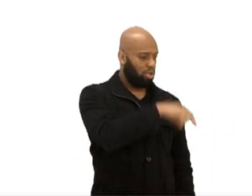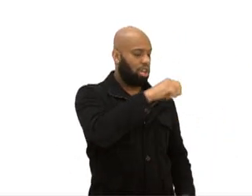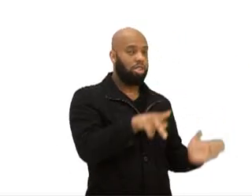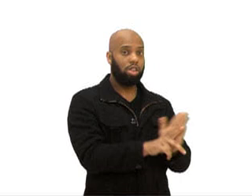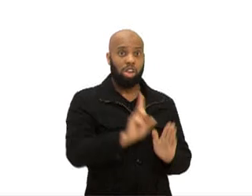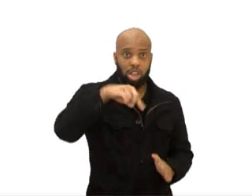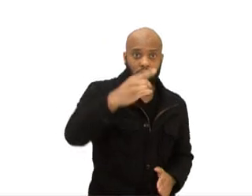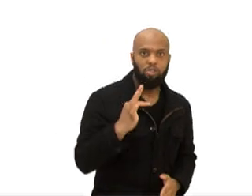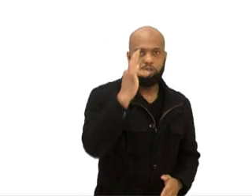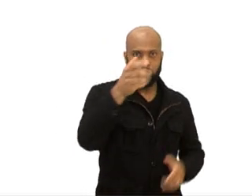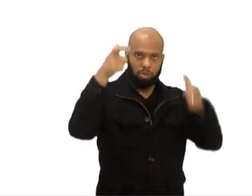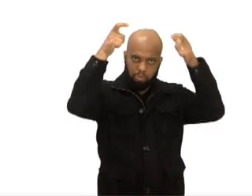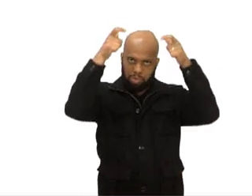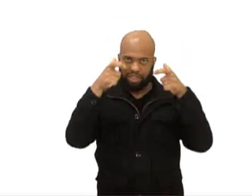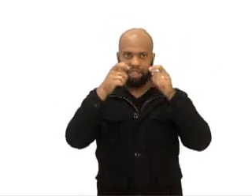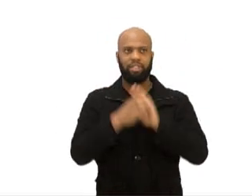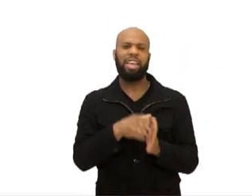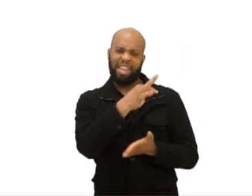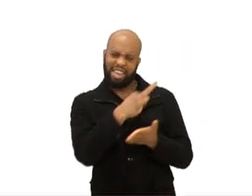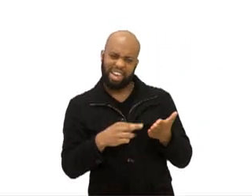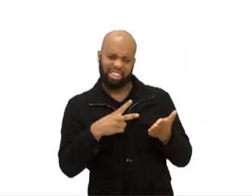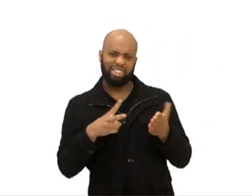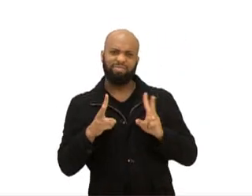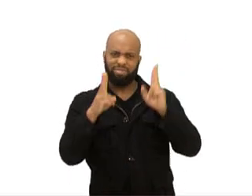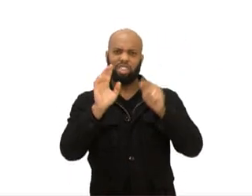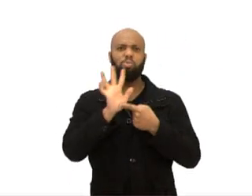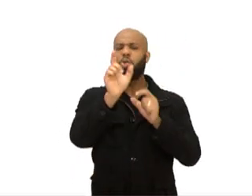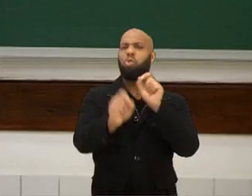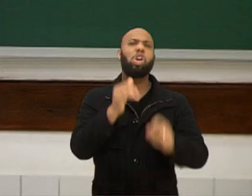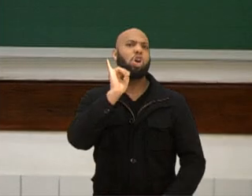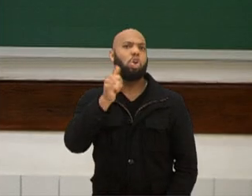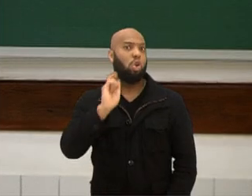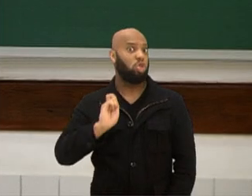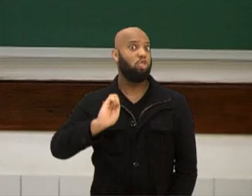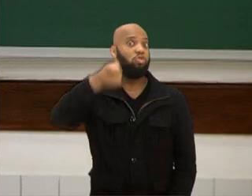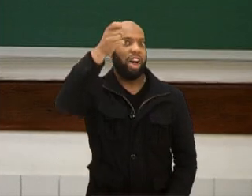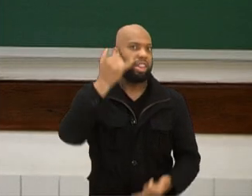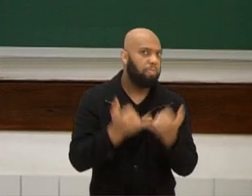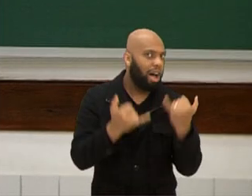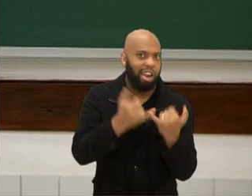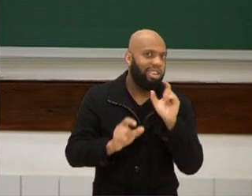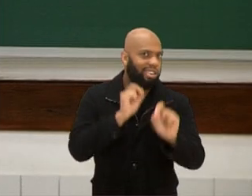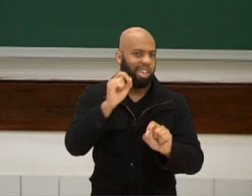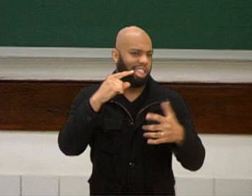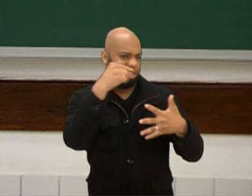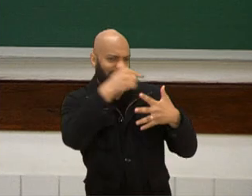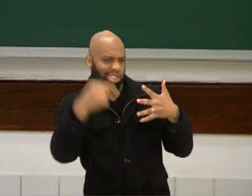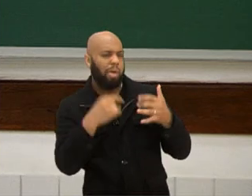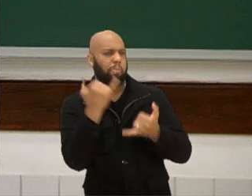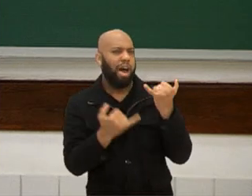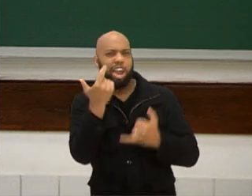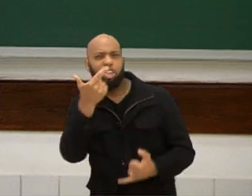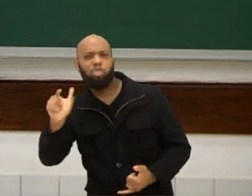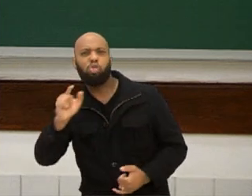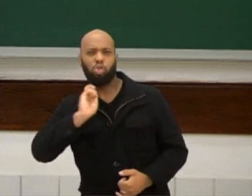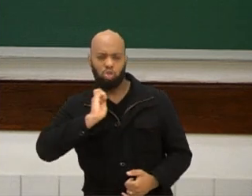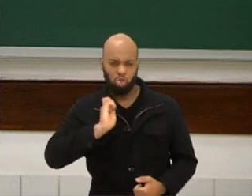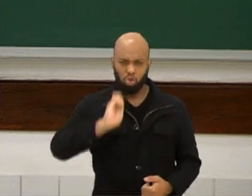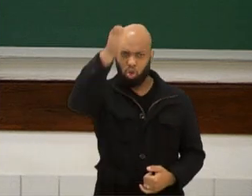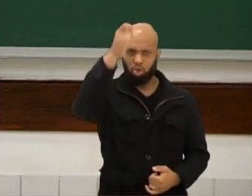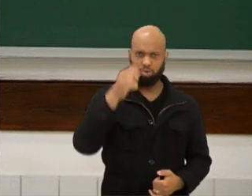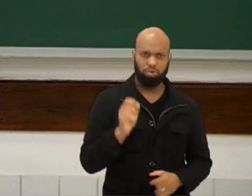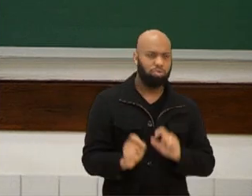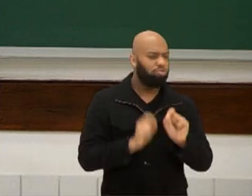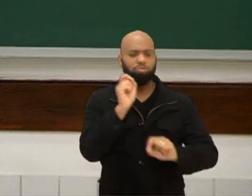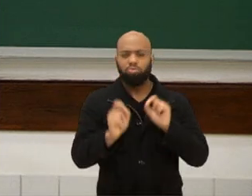como próxima princesa. O trecho nos remete a qual conto de fadas? Quais elementos nos faz pensar nele, ou seja,